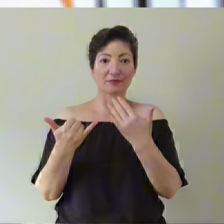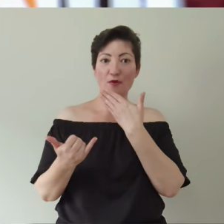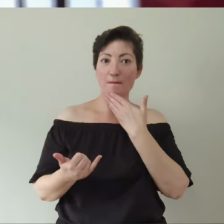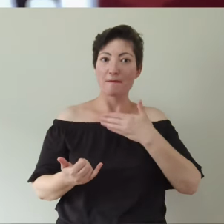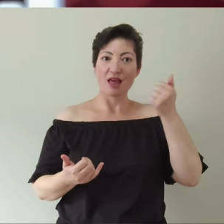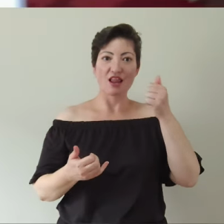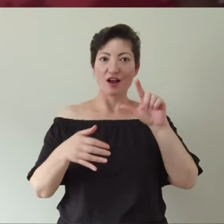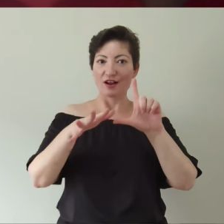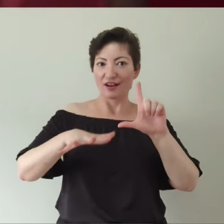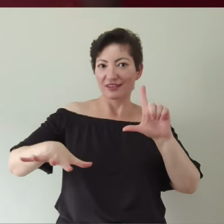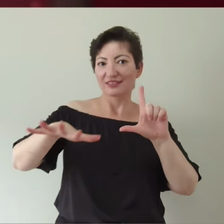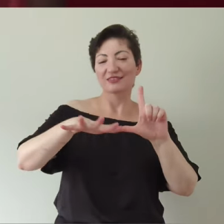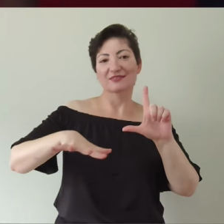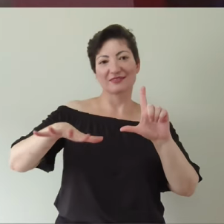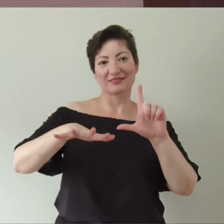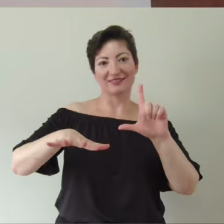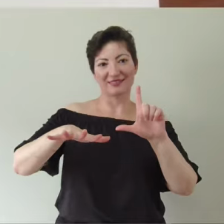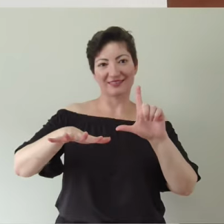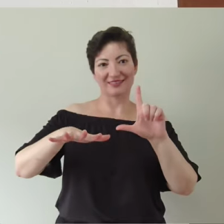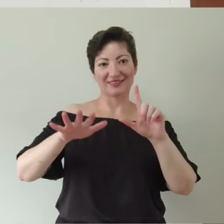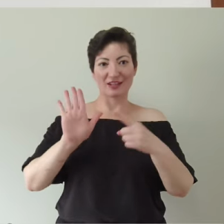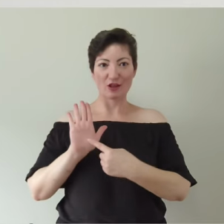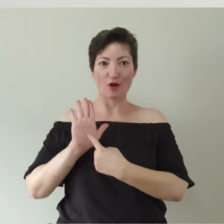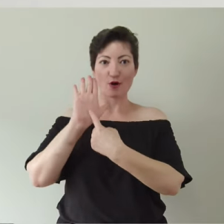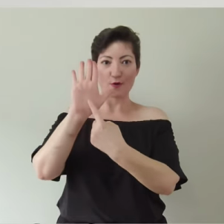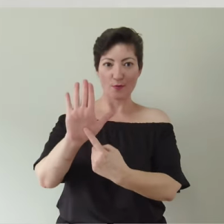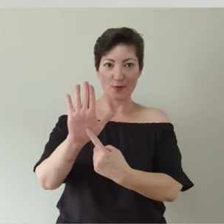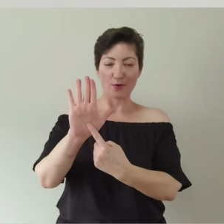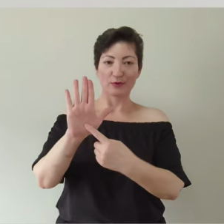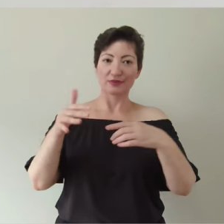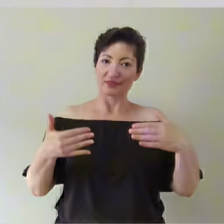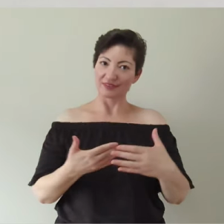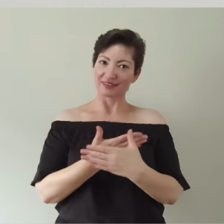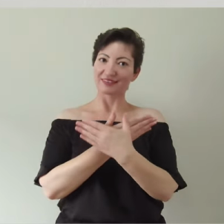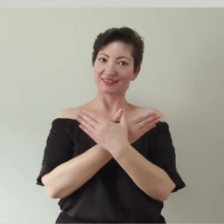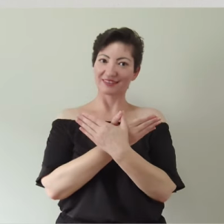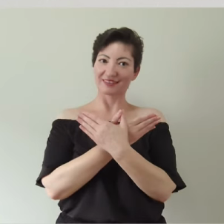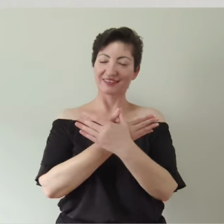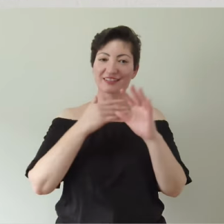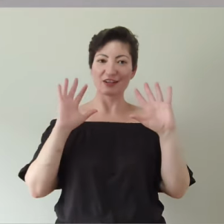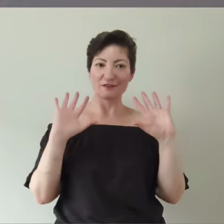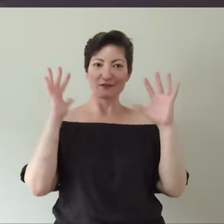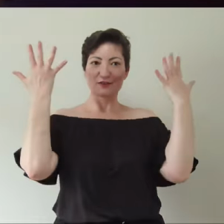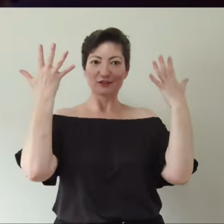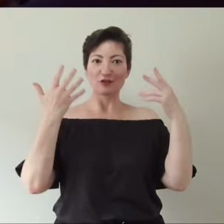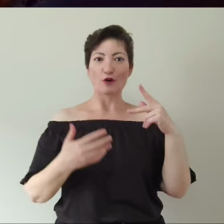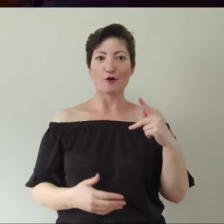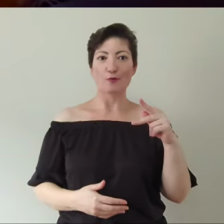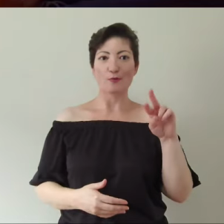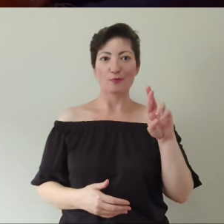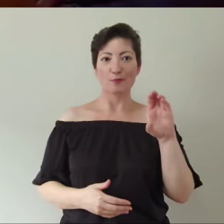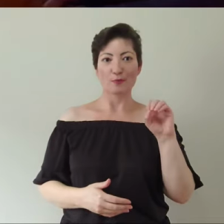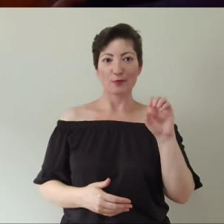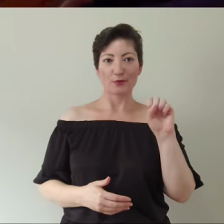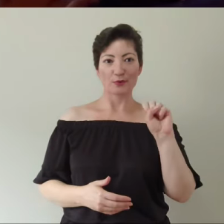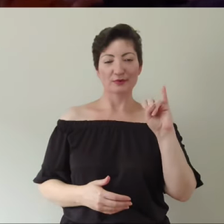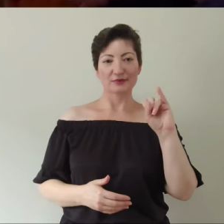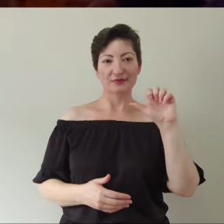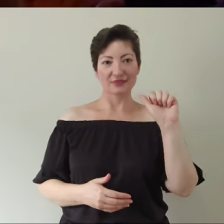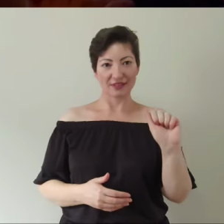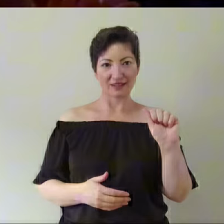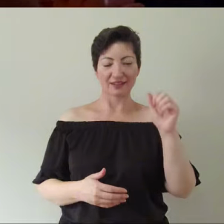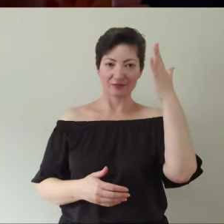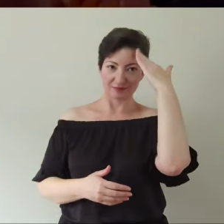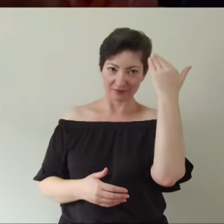melhor espetáculo na Mostra Campos Gerais, e também o Festival Prosear, que tivemos a honra de sermos